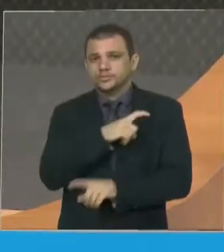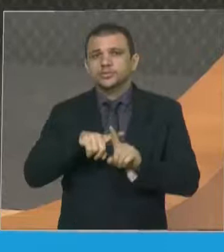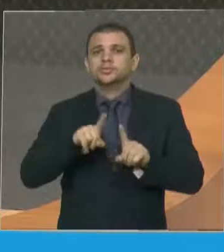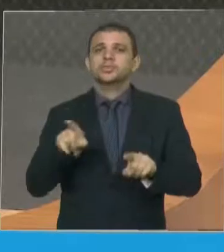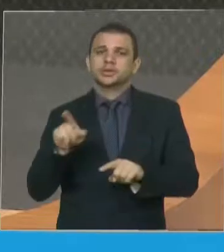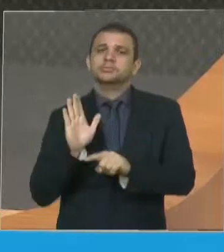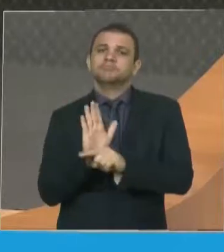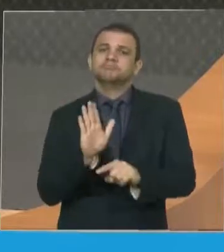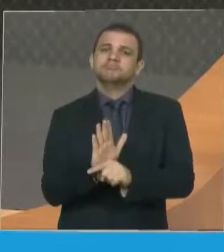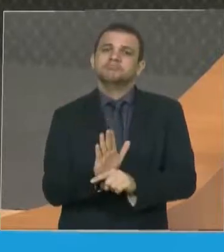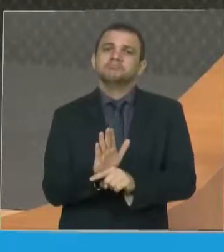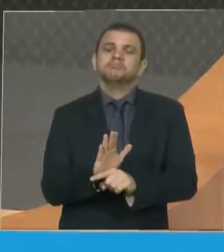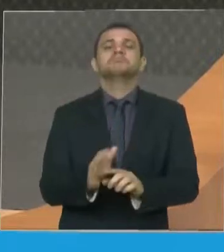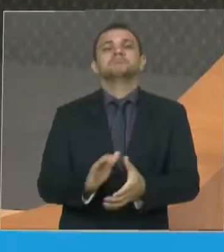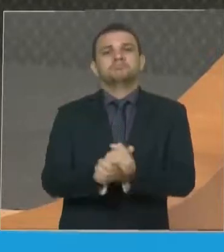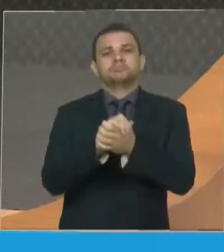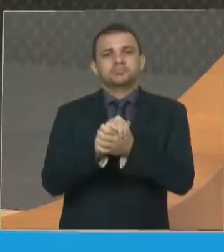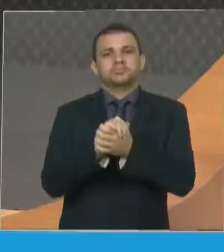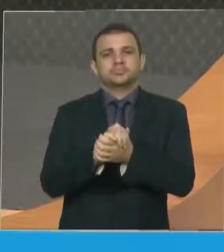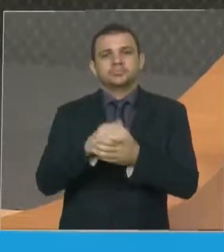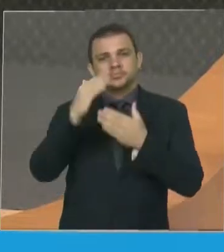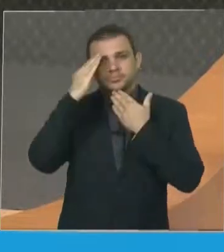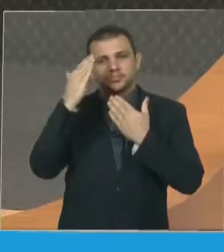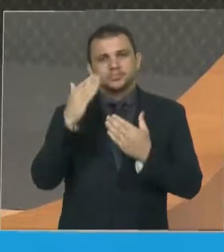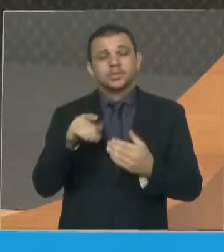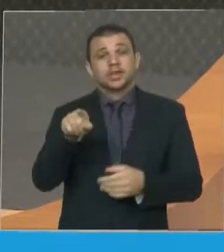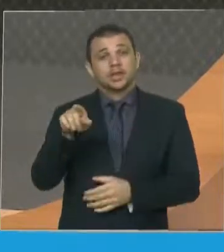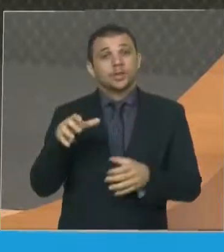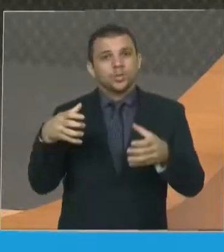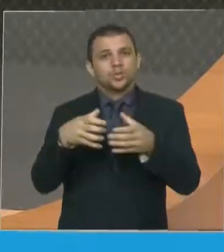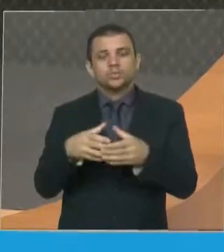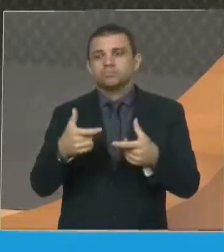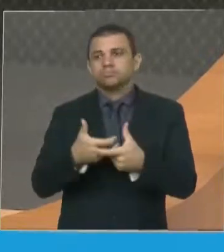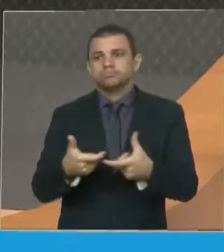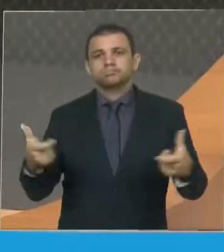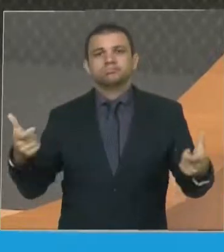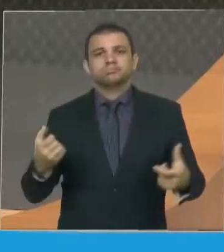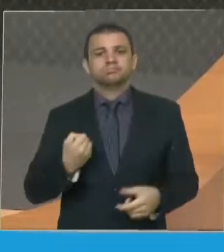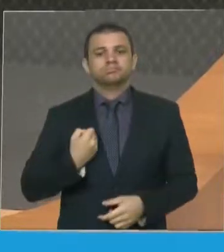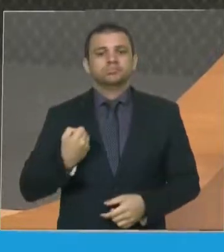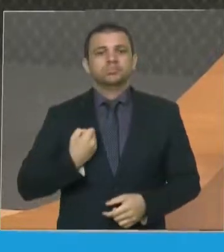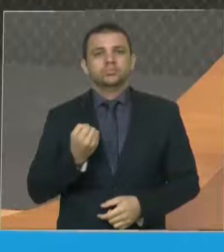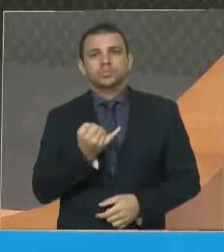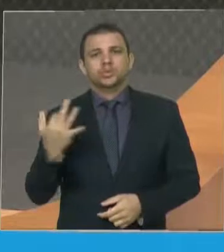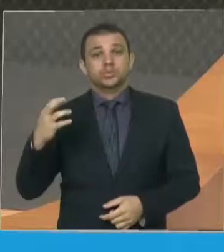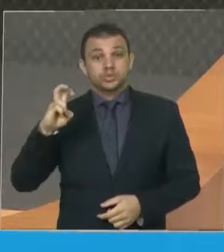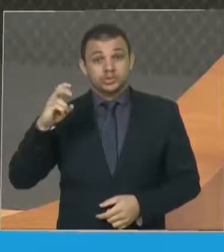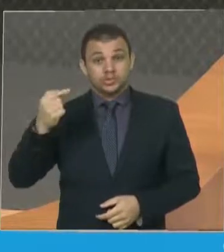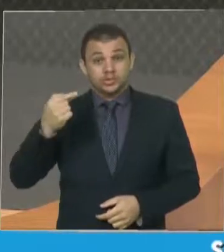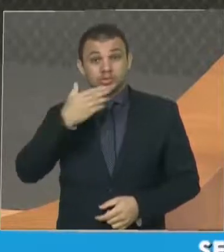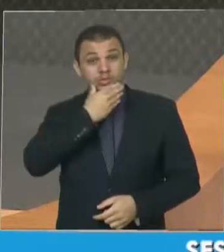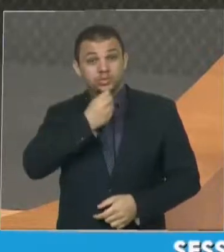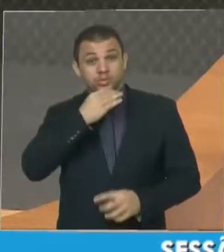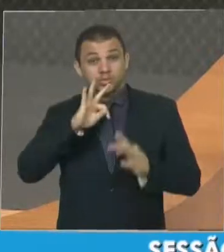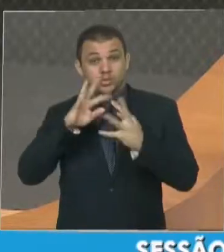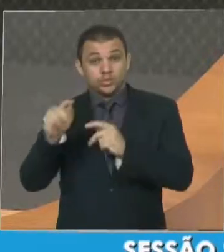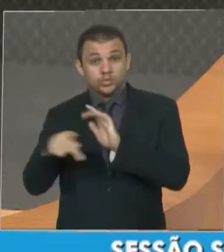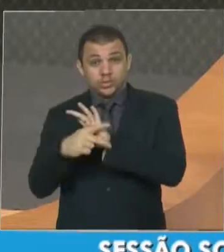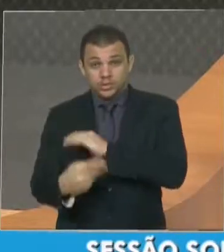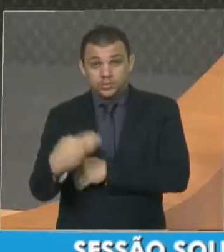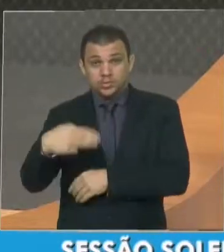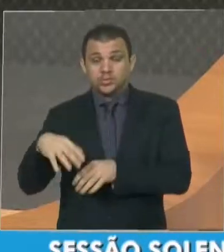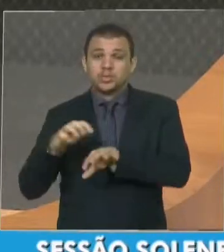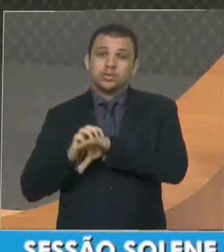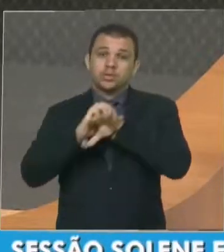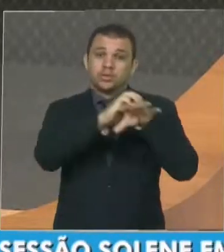Muito obrigado. E ele tem uma caravana gigantesca, levou mais de 57 homens daqui do Maranhão para Israel. Ele está me desafiando ano que